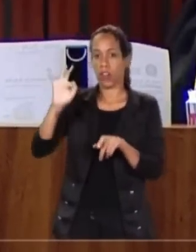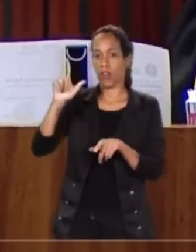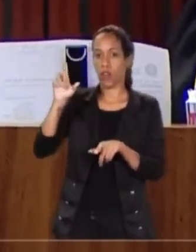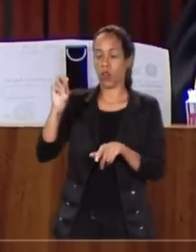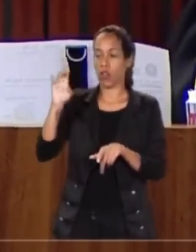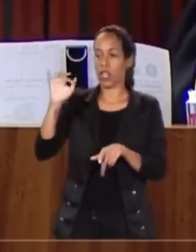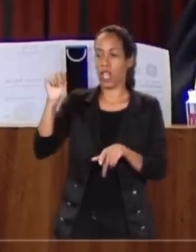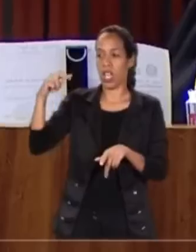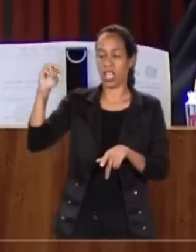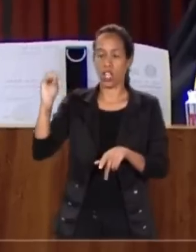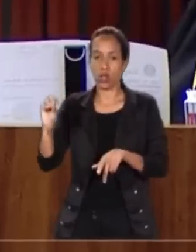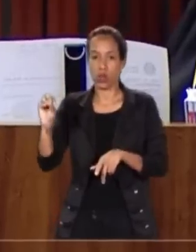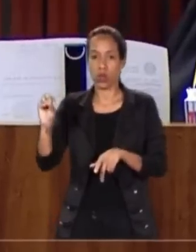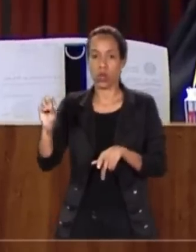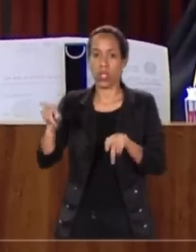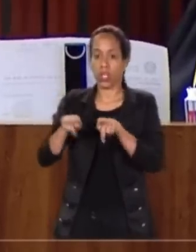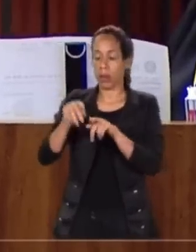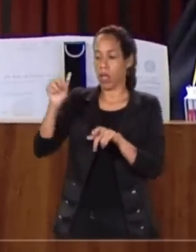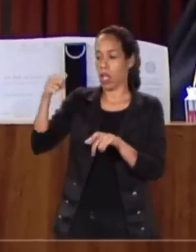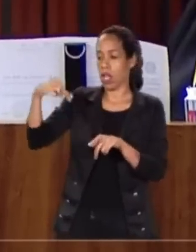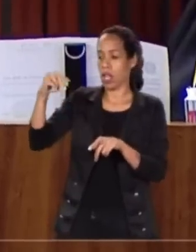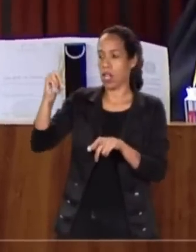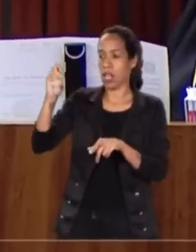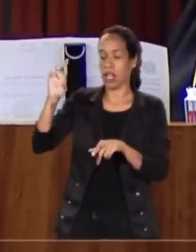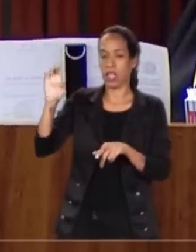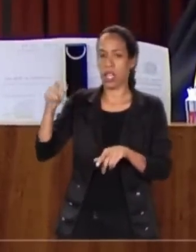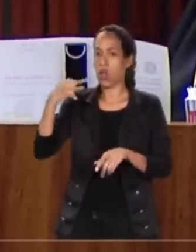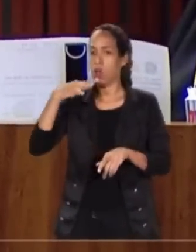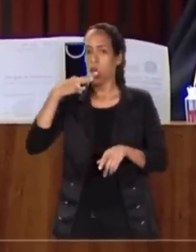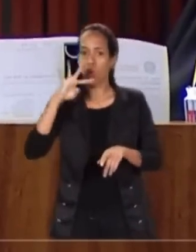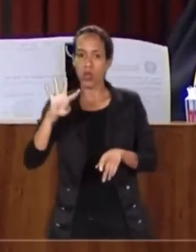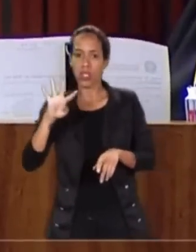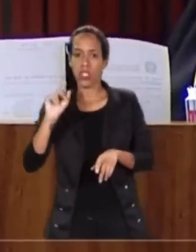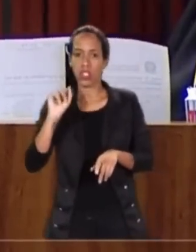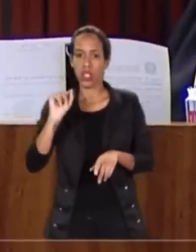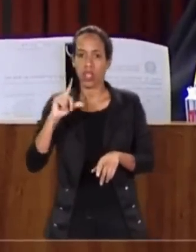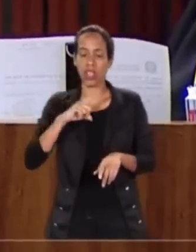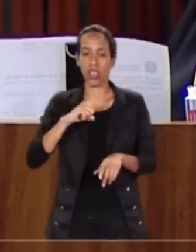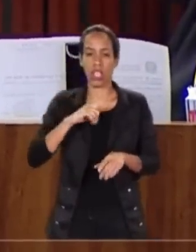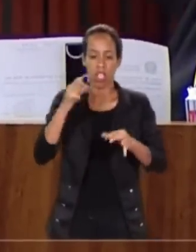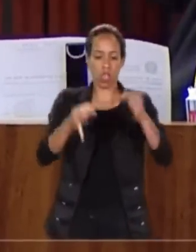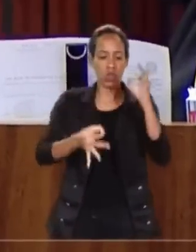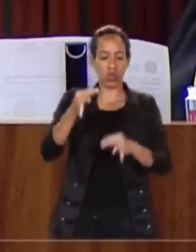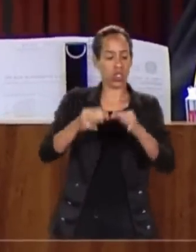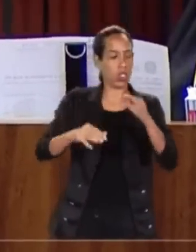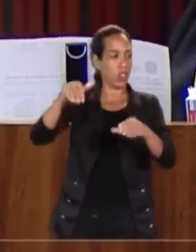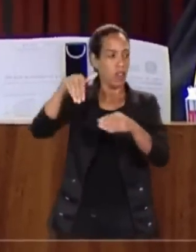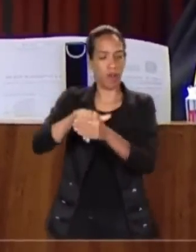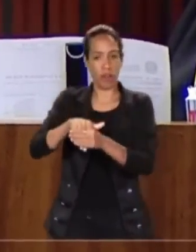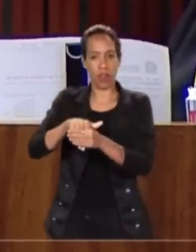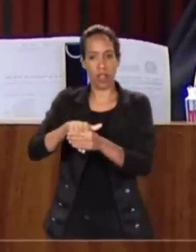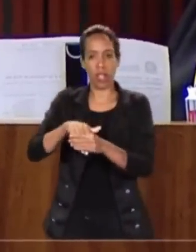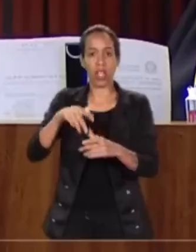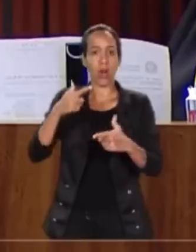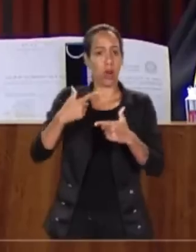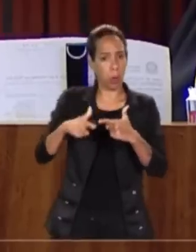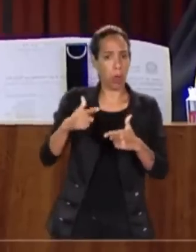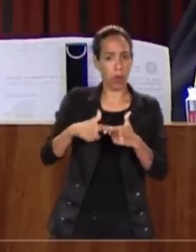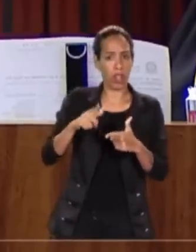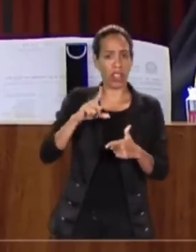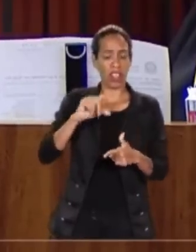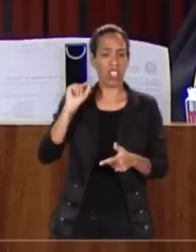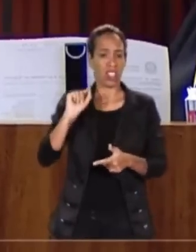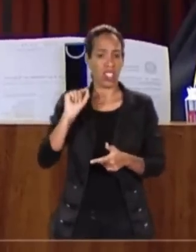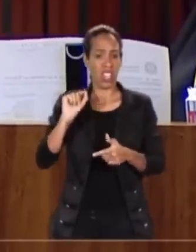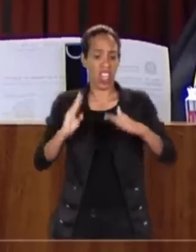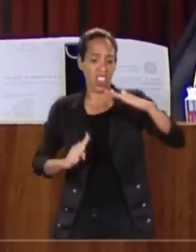Ramos Tavares no sentido de não conhecer da preliminar de incompetência da Justiça Eleitoral e da prejudicial de